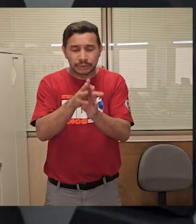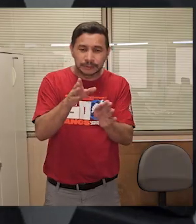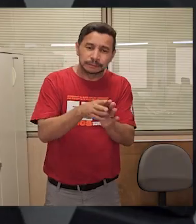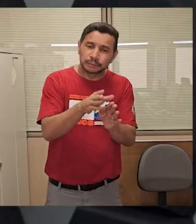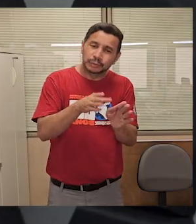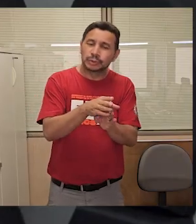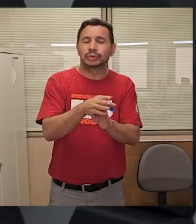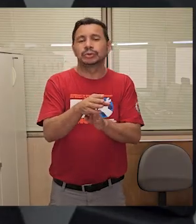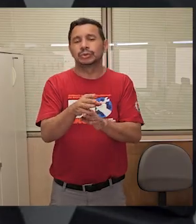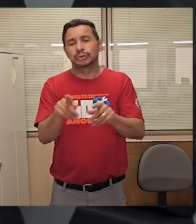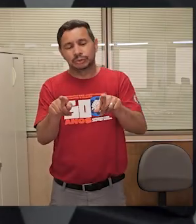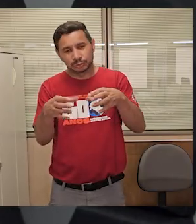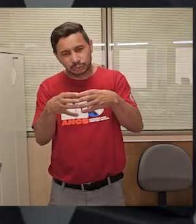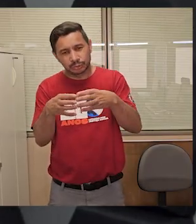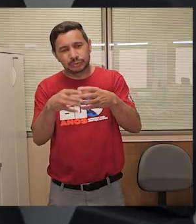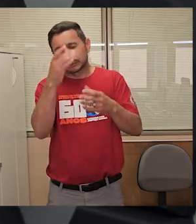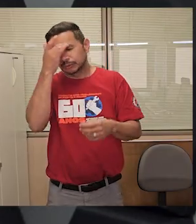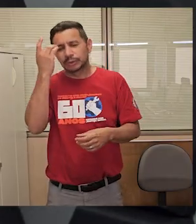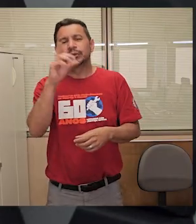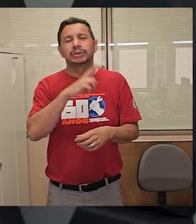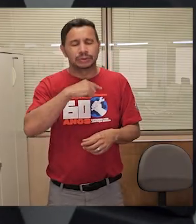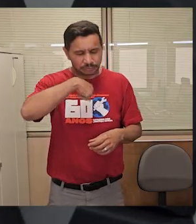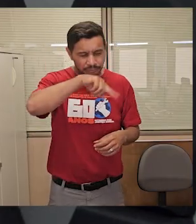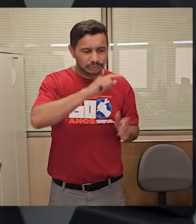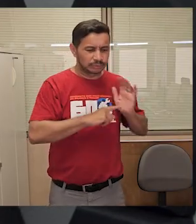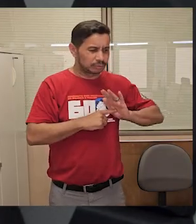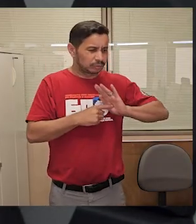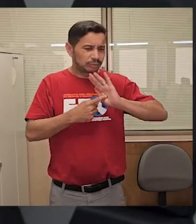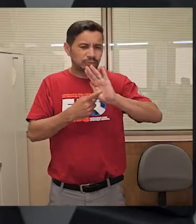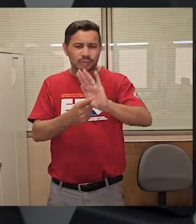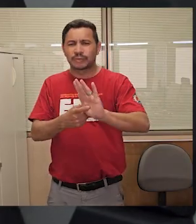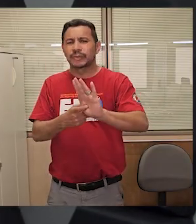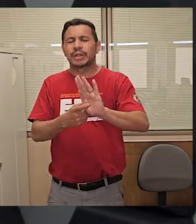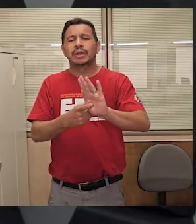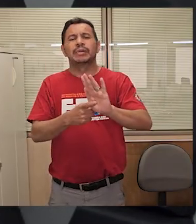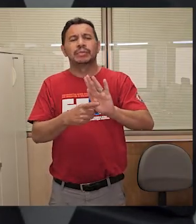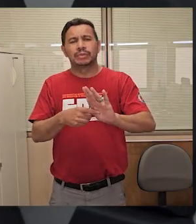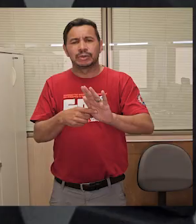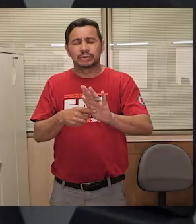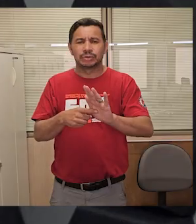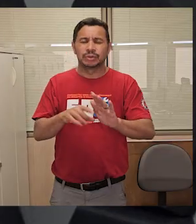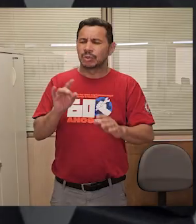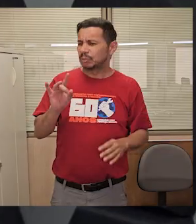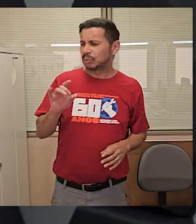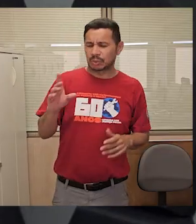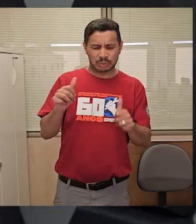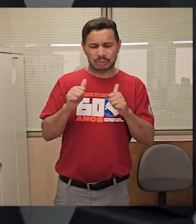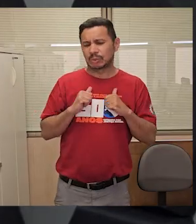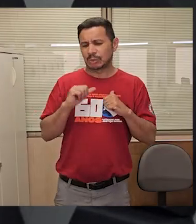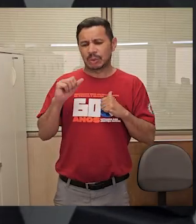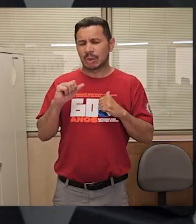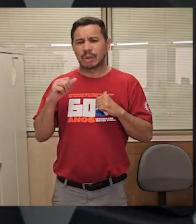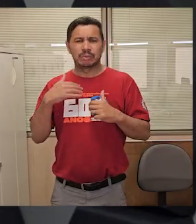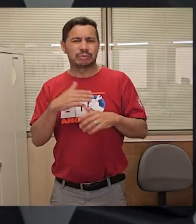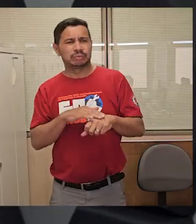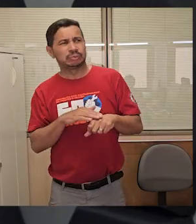hoje compõem e que tem um papel assim de apresentar não só uma escuta de